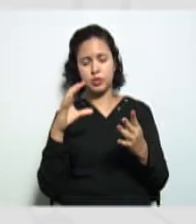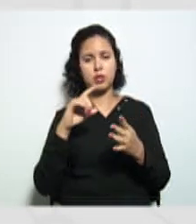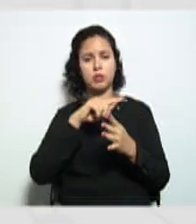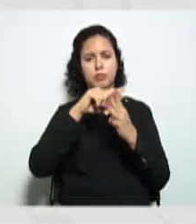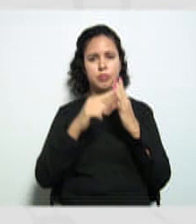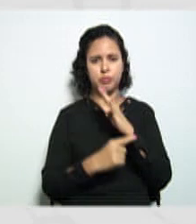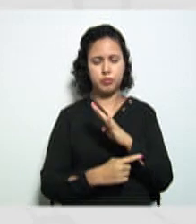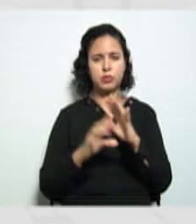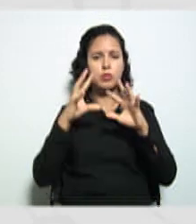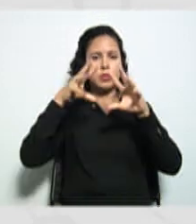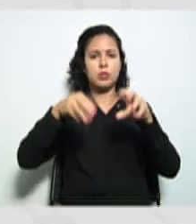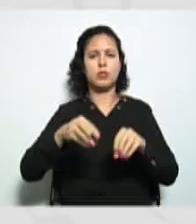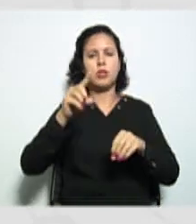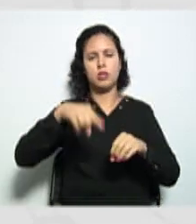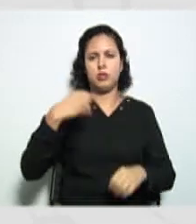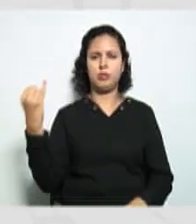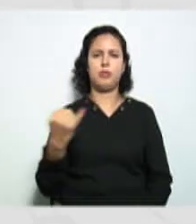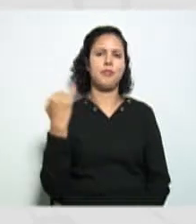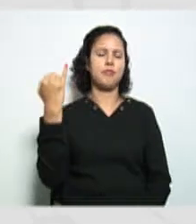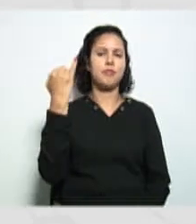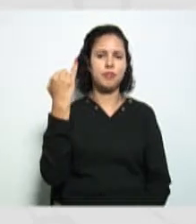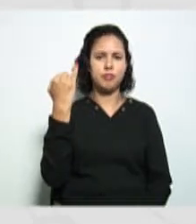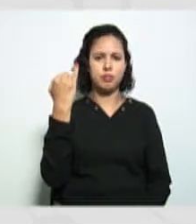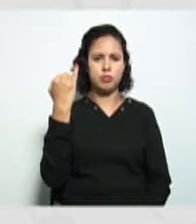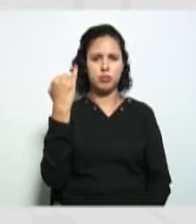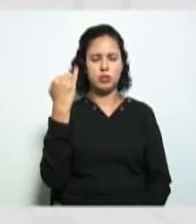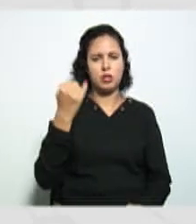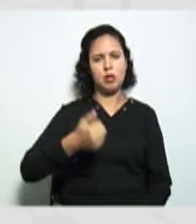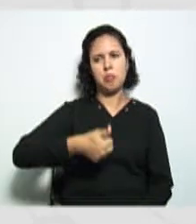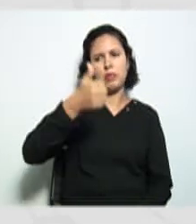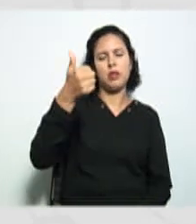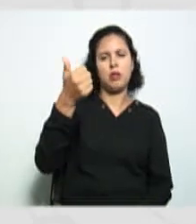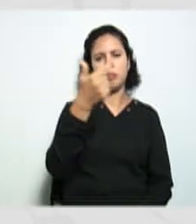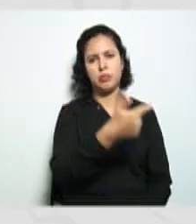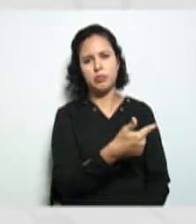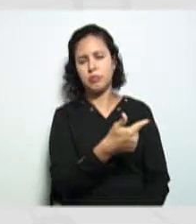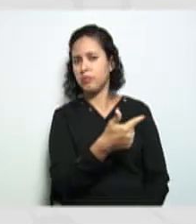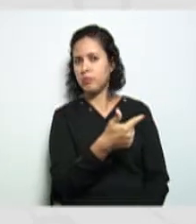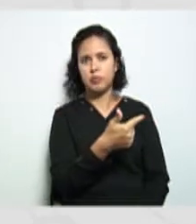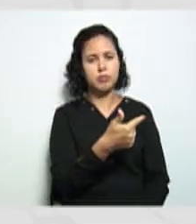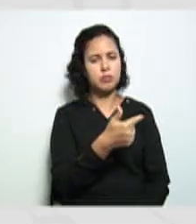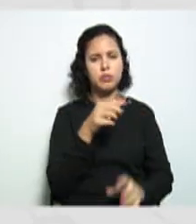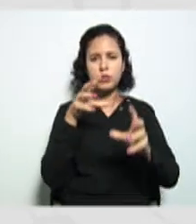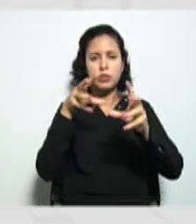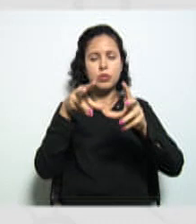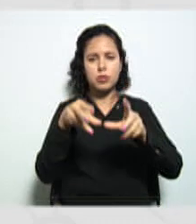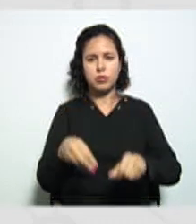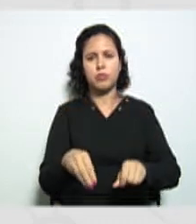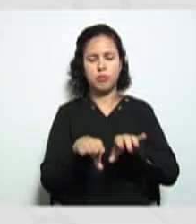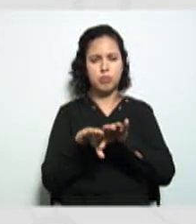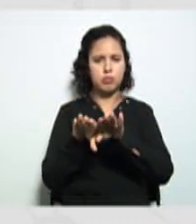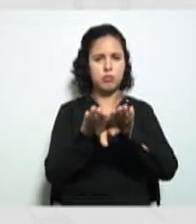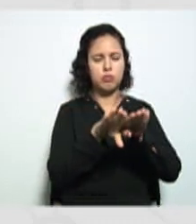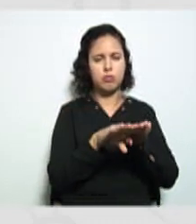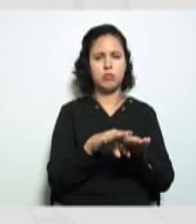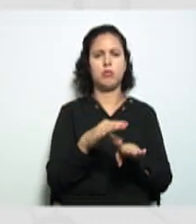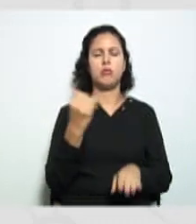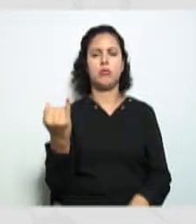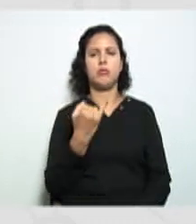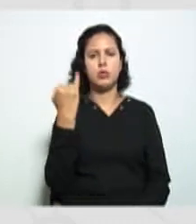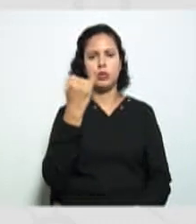esses conhecimentos são importantes. Nenhum conhecimento é mais ou menor que outro, né? Eles